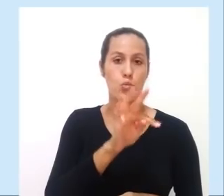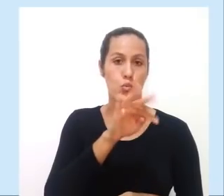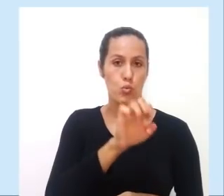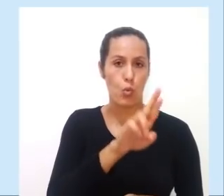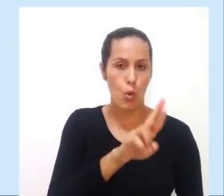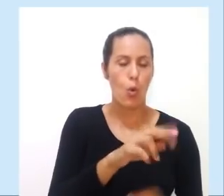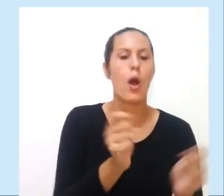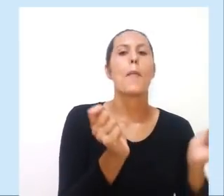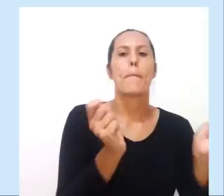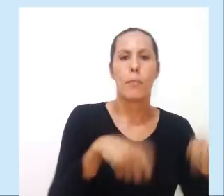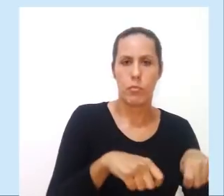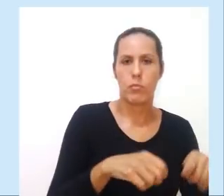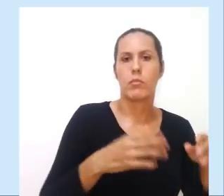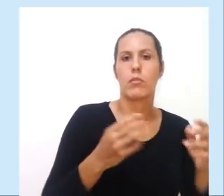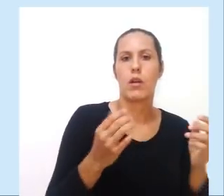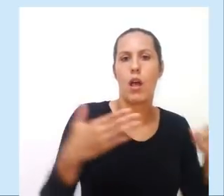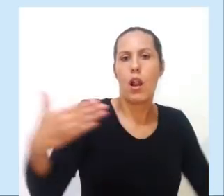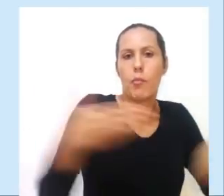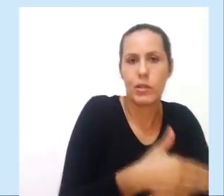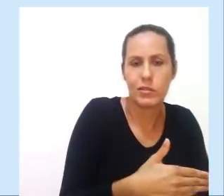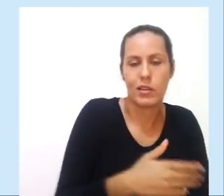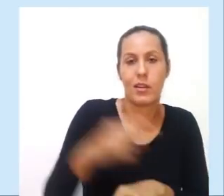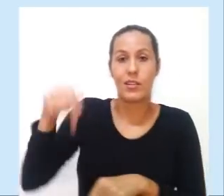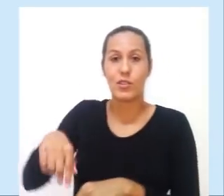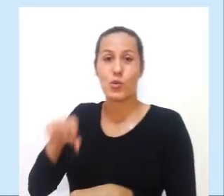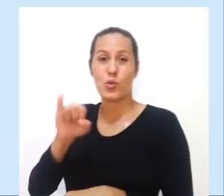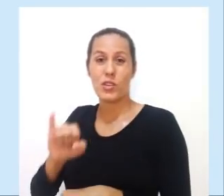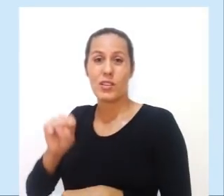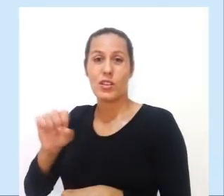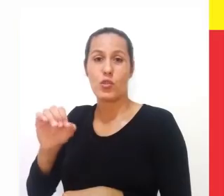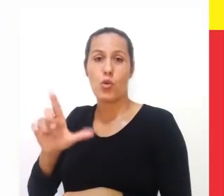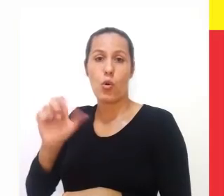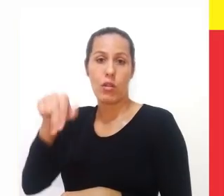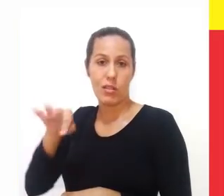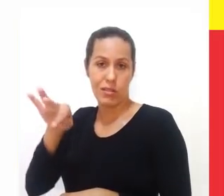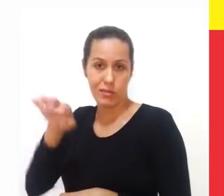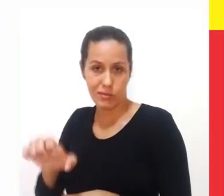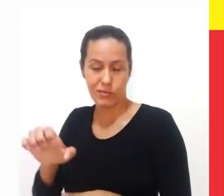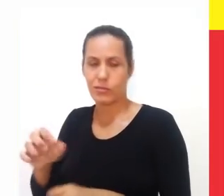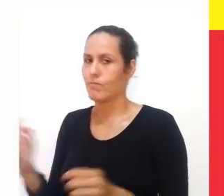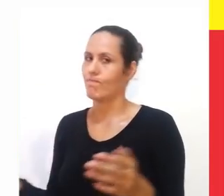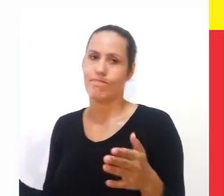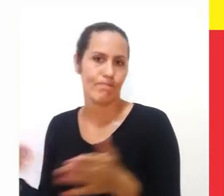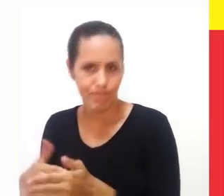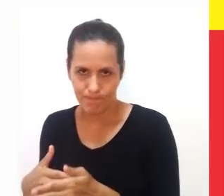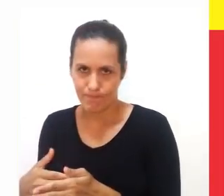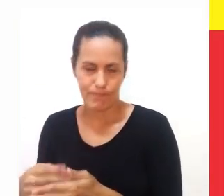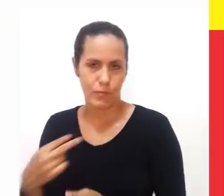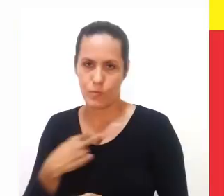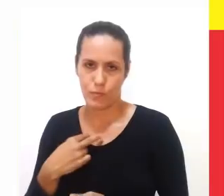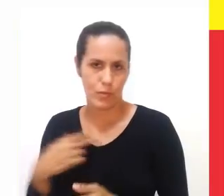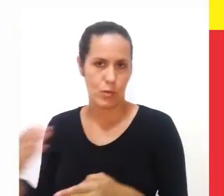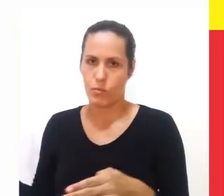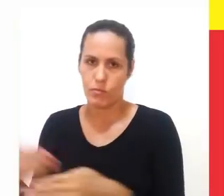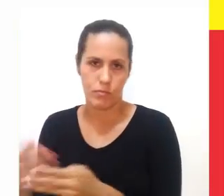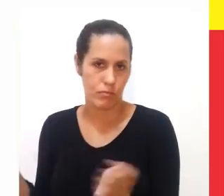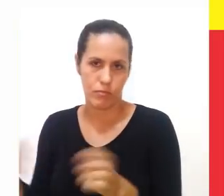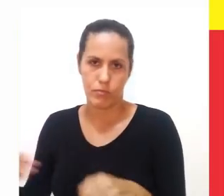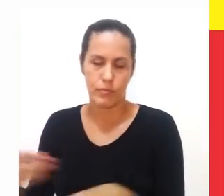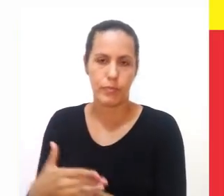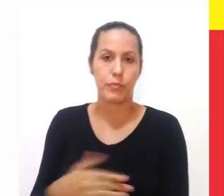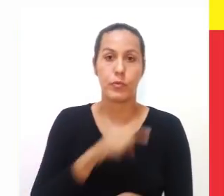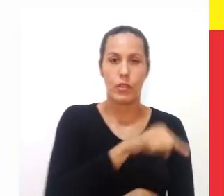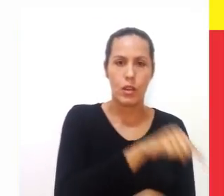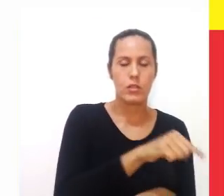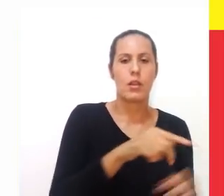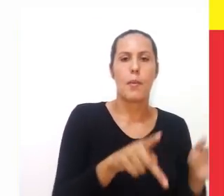O isolante, ele não permite a passagem. Então, você vê aí na nossa imagem os bons condutores, que